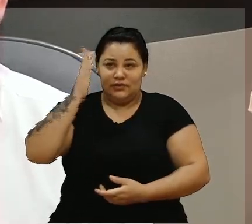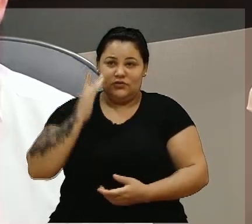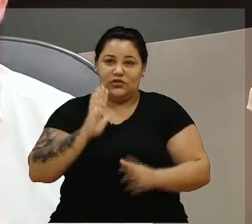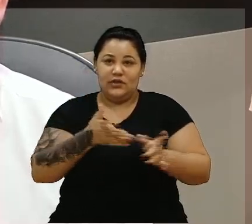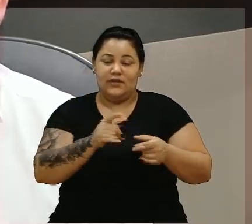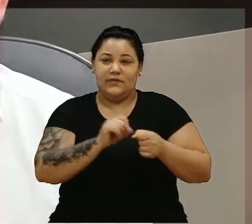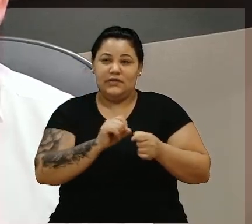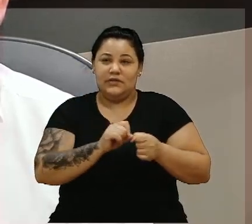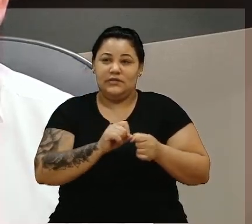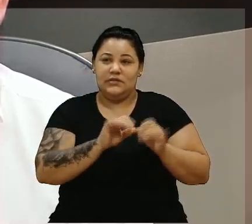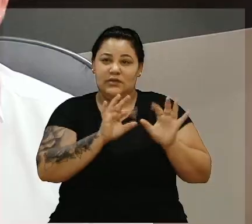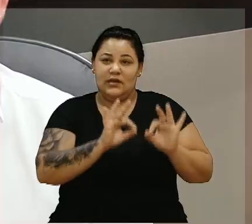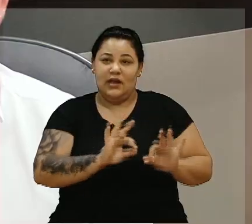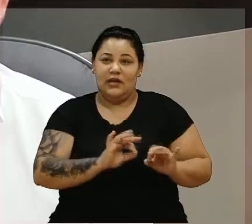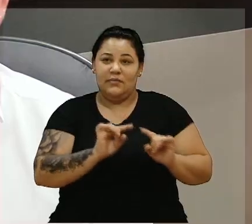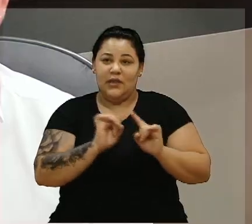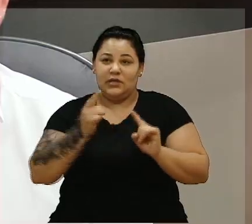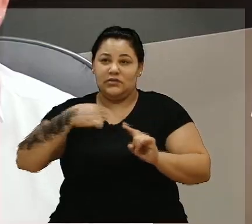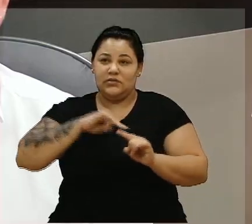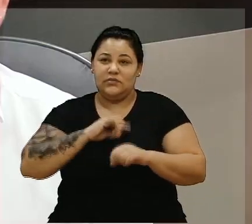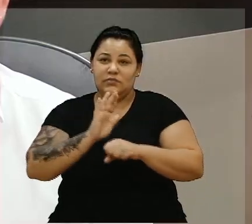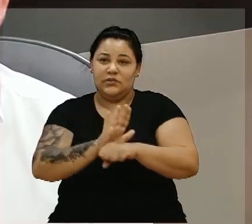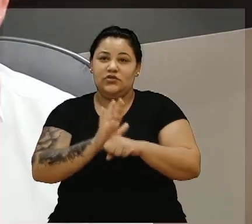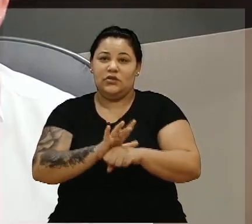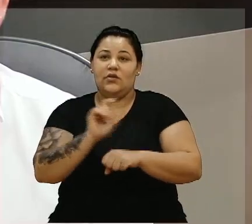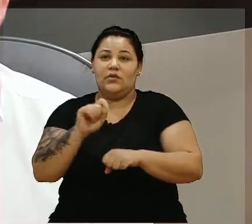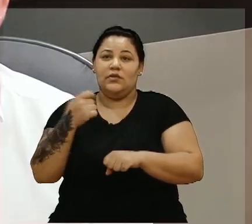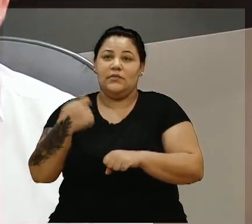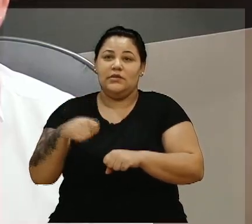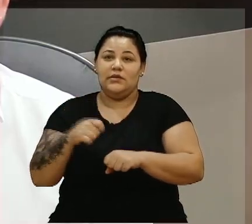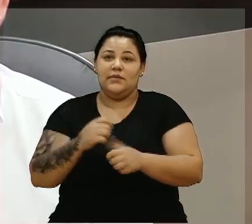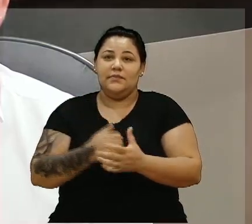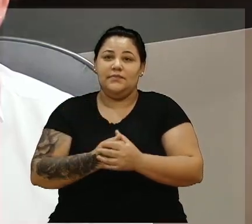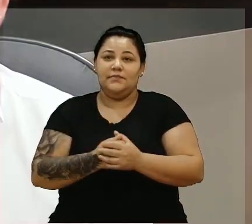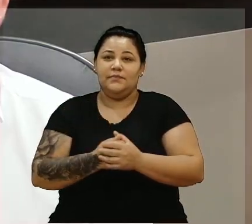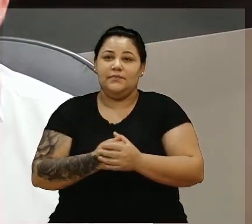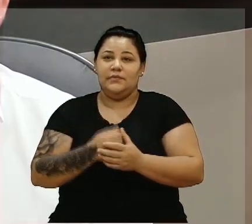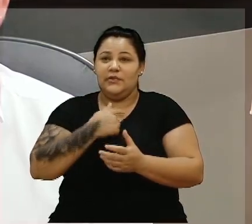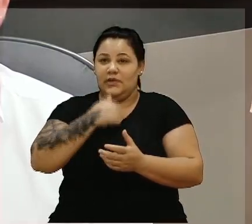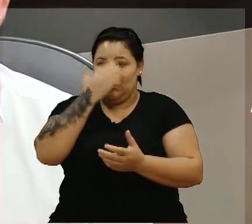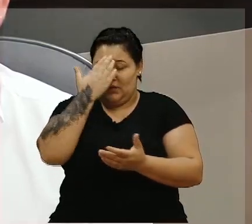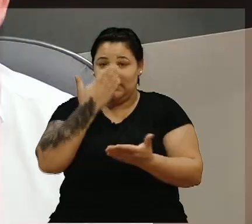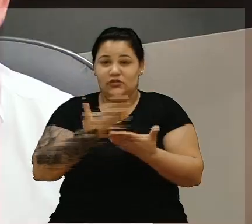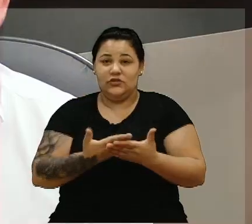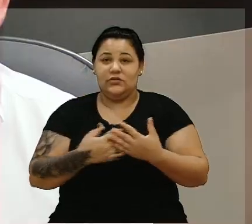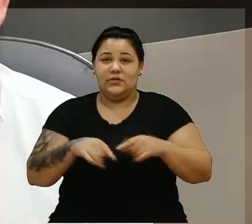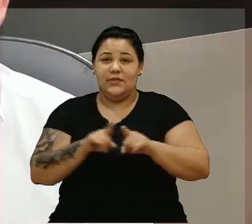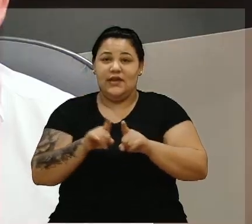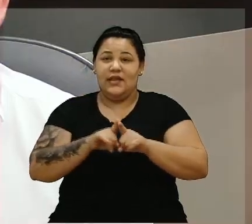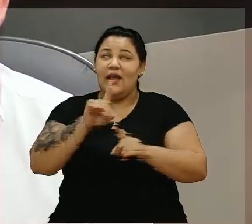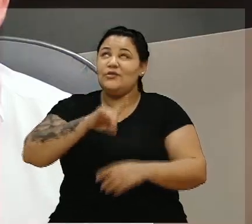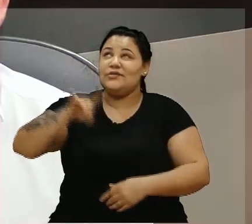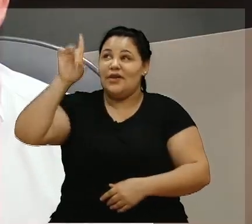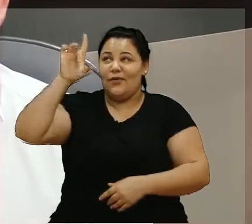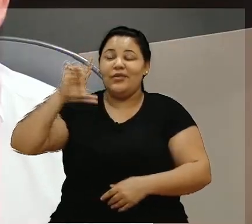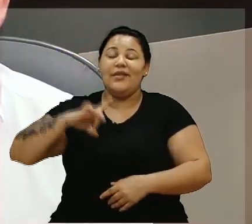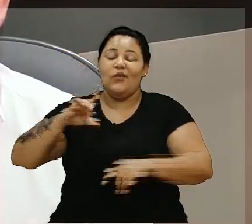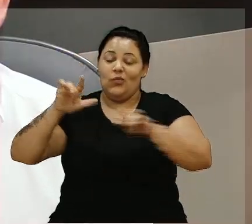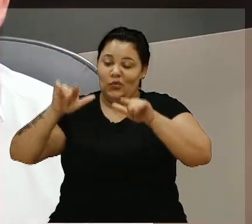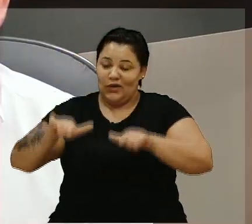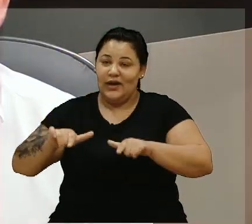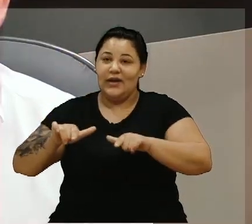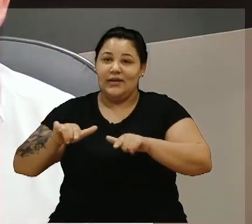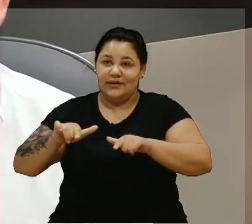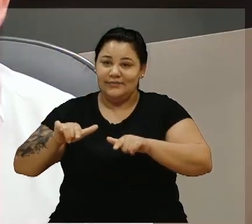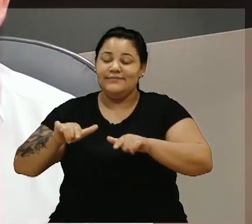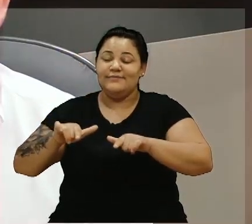isso aí, mas a gente vai auxiliar vocês no que precisar nessa parte. Acredito que lá no céu tem um lugar reservado para quem trabalha na